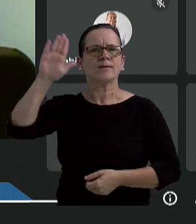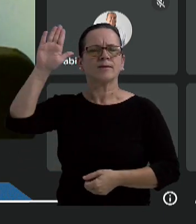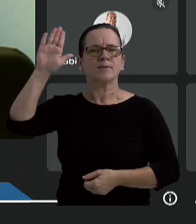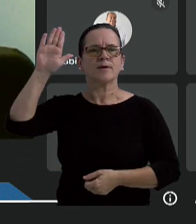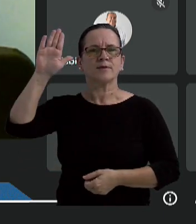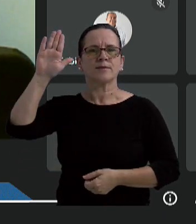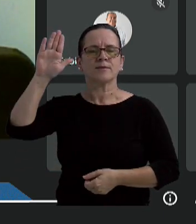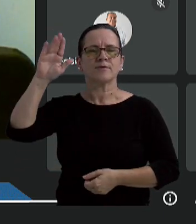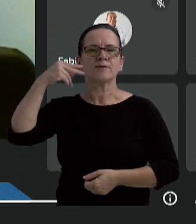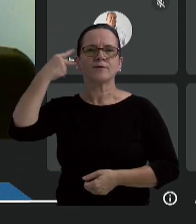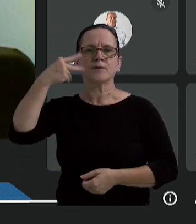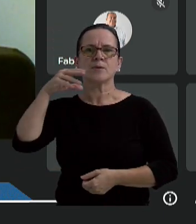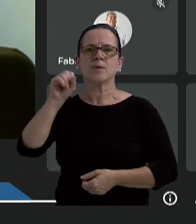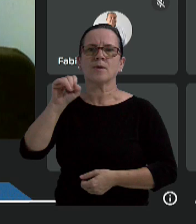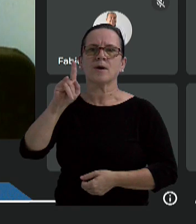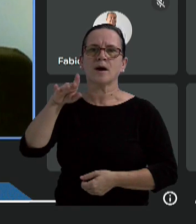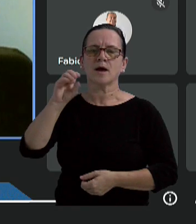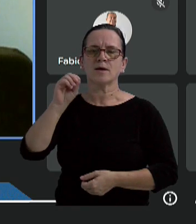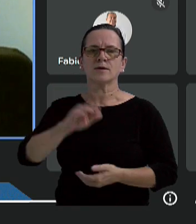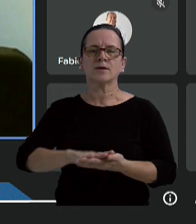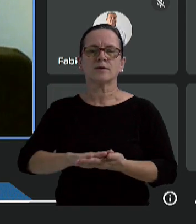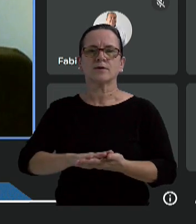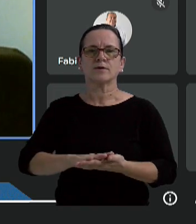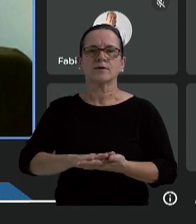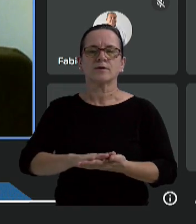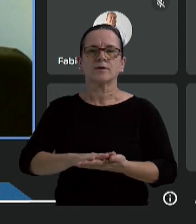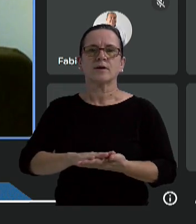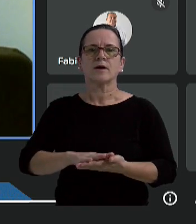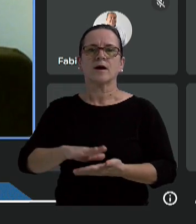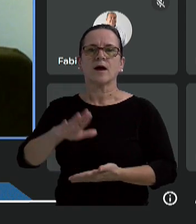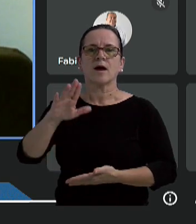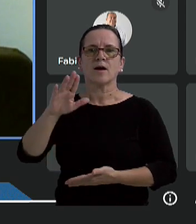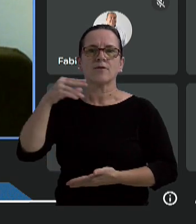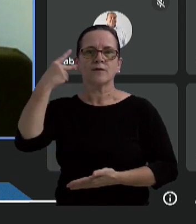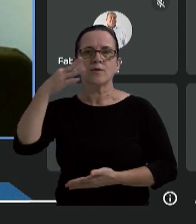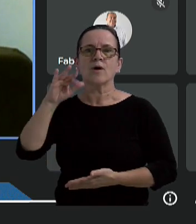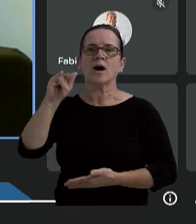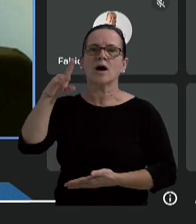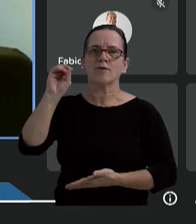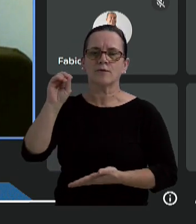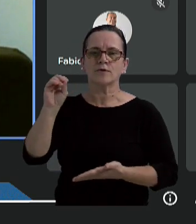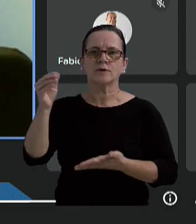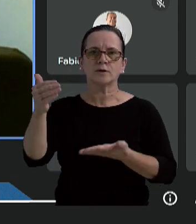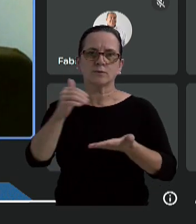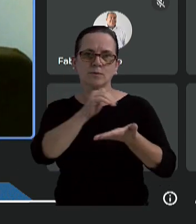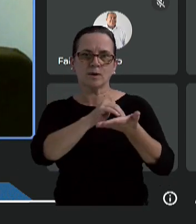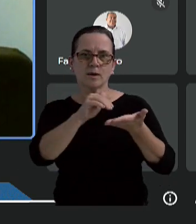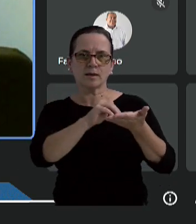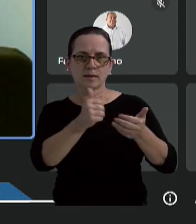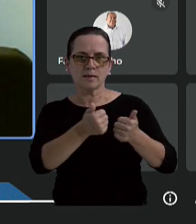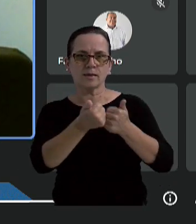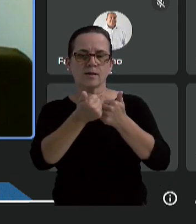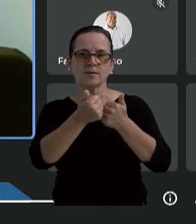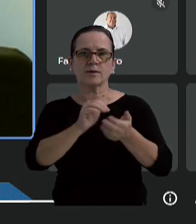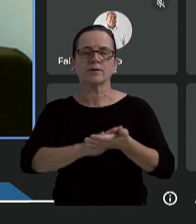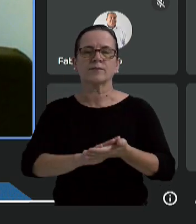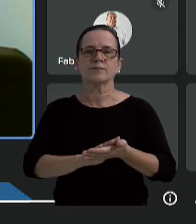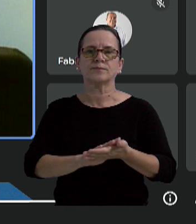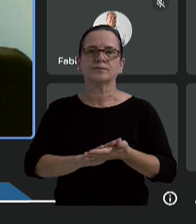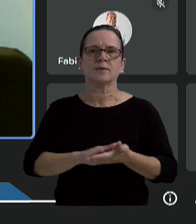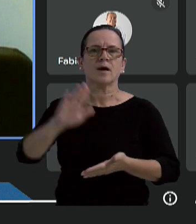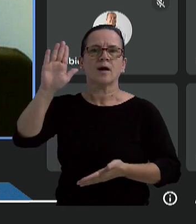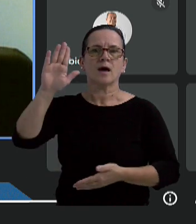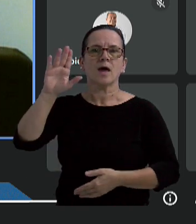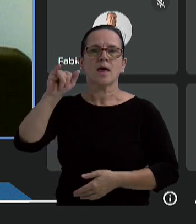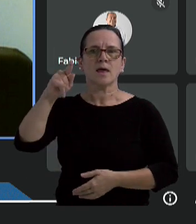questão de questão de ordem ouvido o vereador afonsinho assumir a segunda secretaria com a palavra Vereador